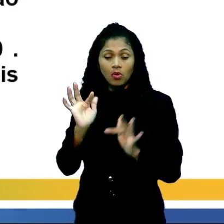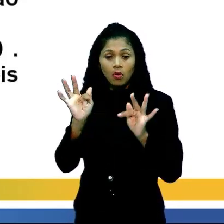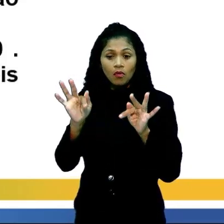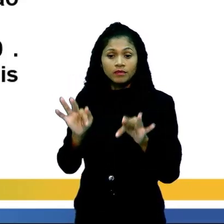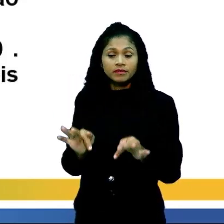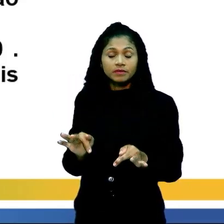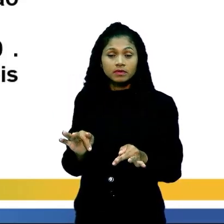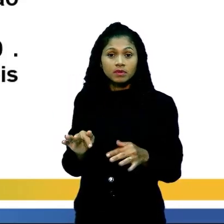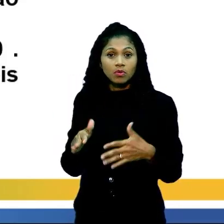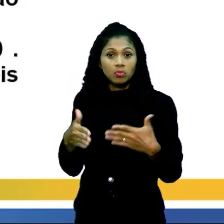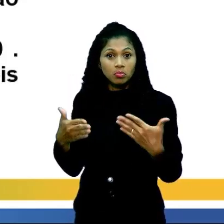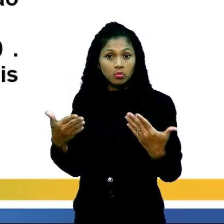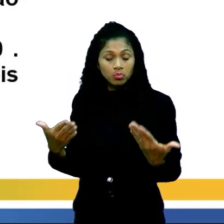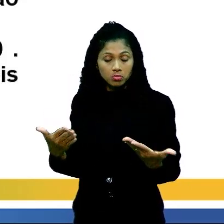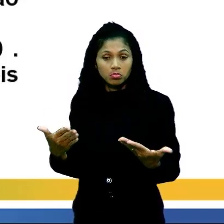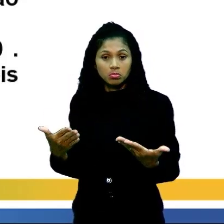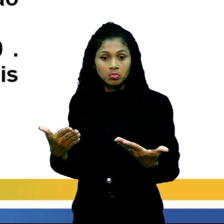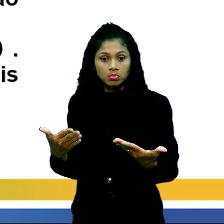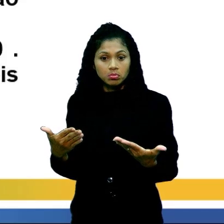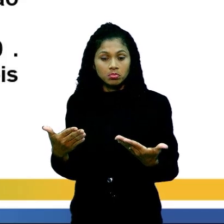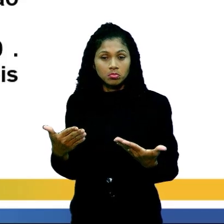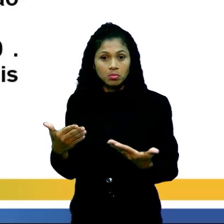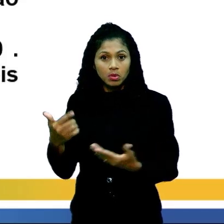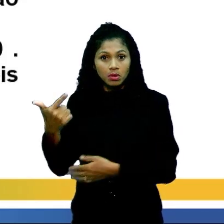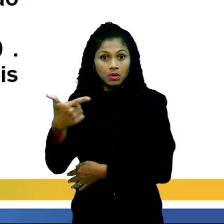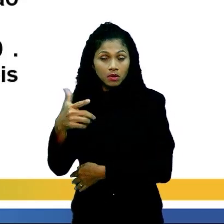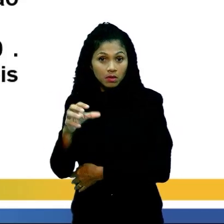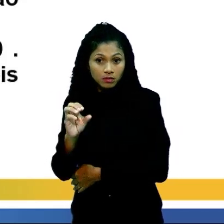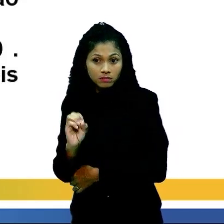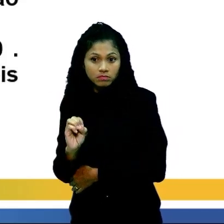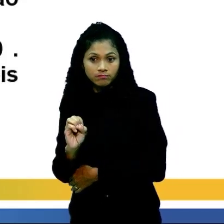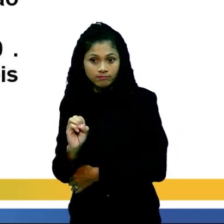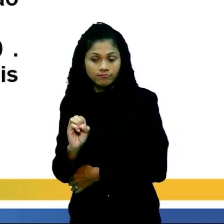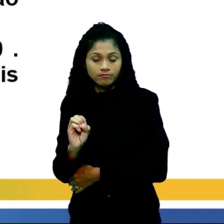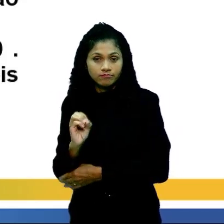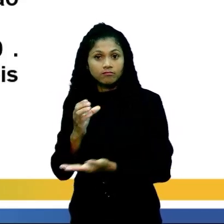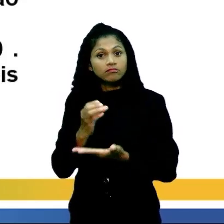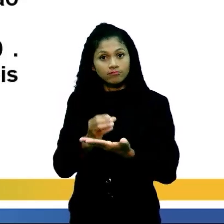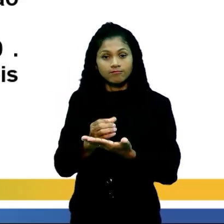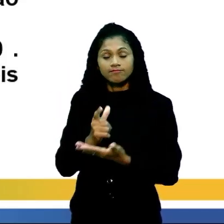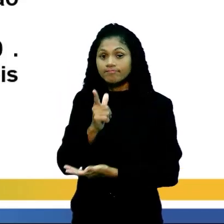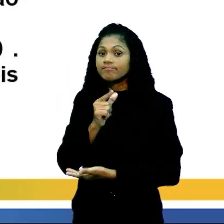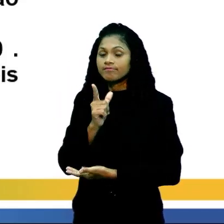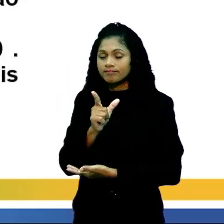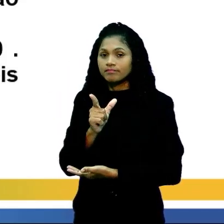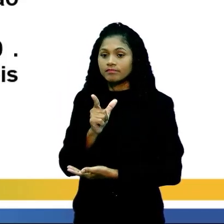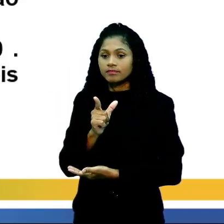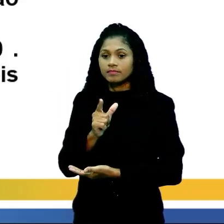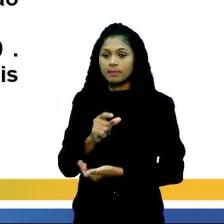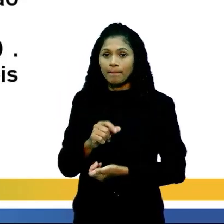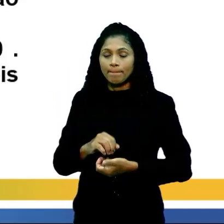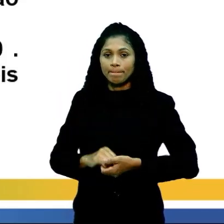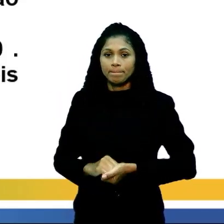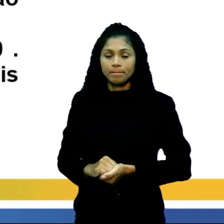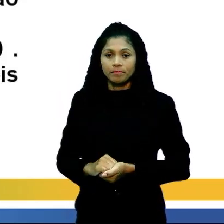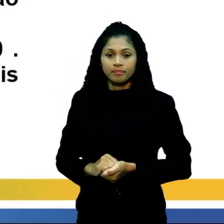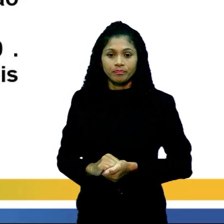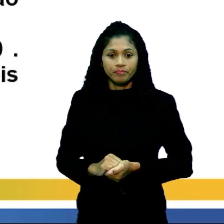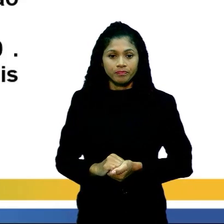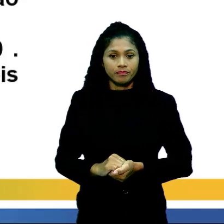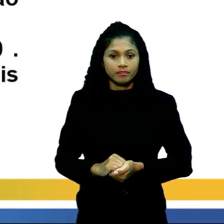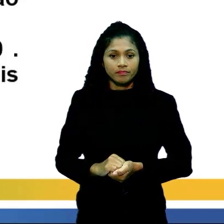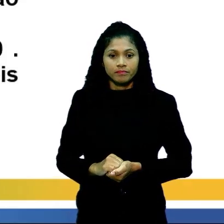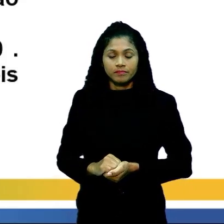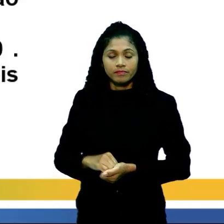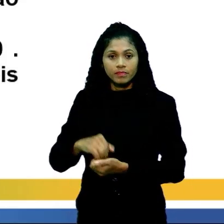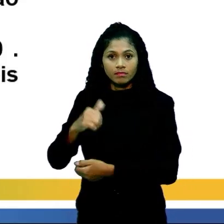de 20, né? Pelo menos é o que está falando ali, 20 copos. Ou seja, vamos olhar aí,